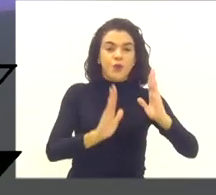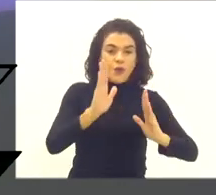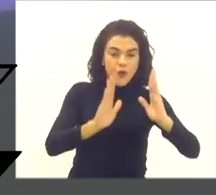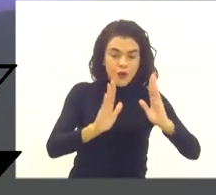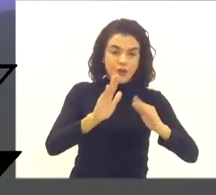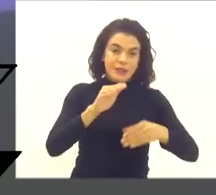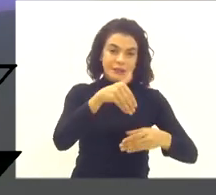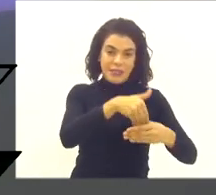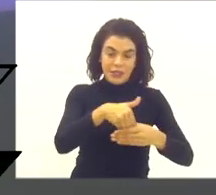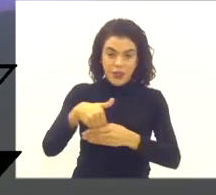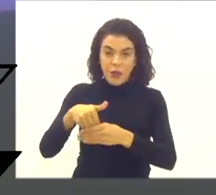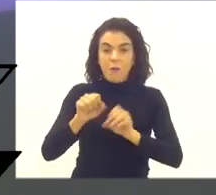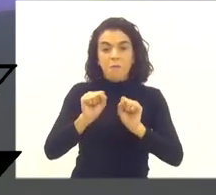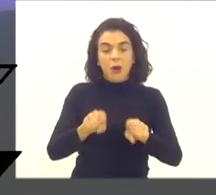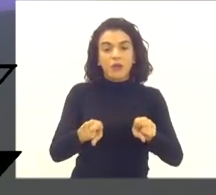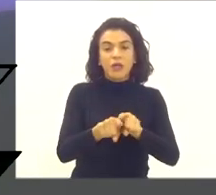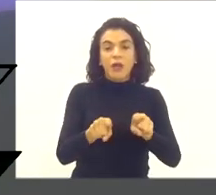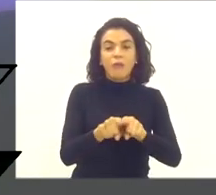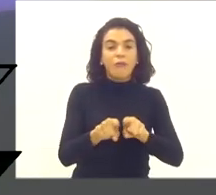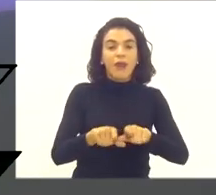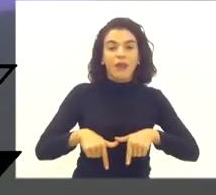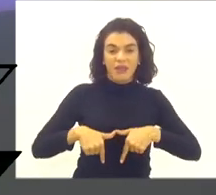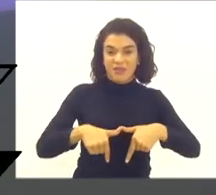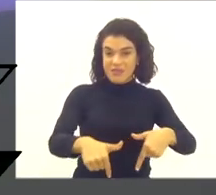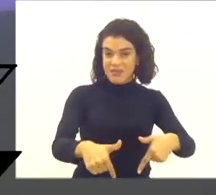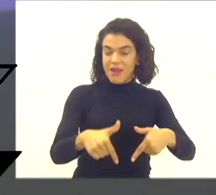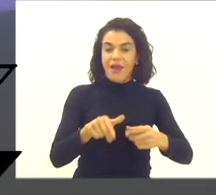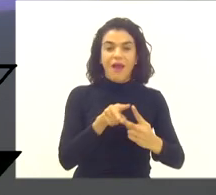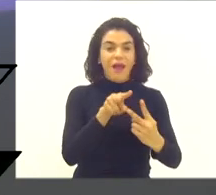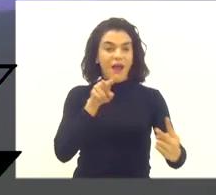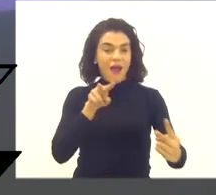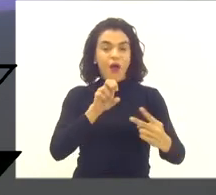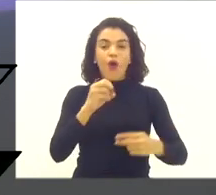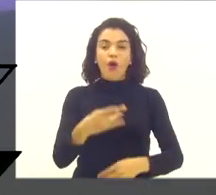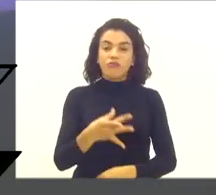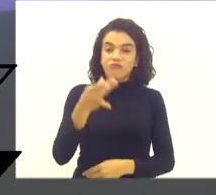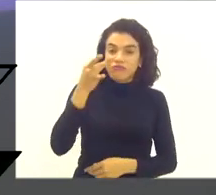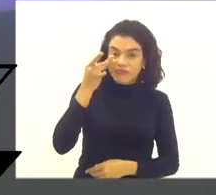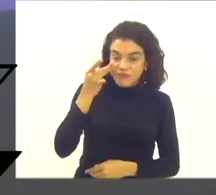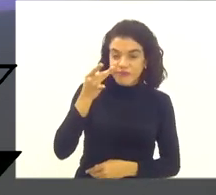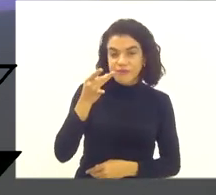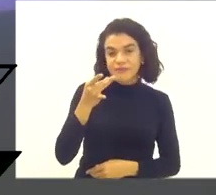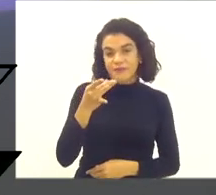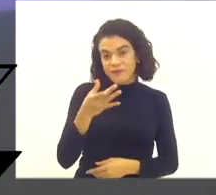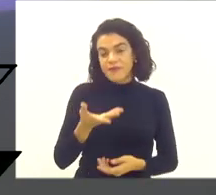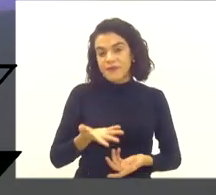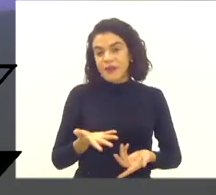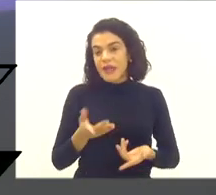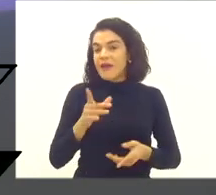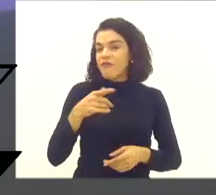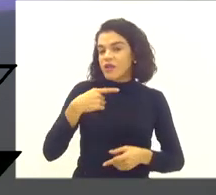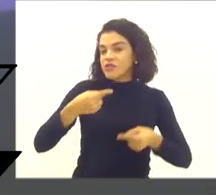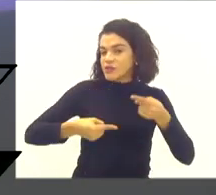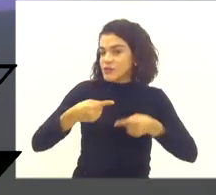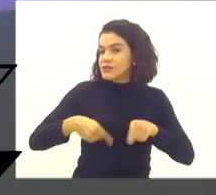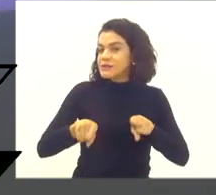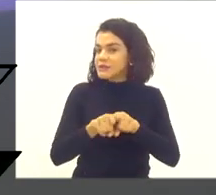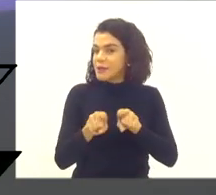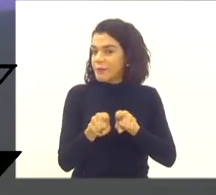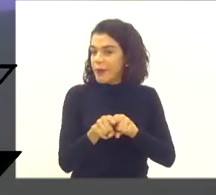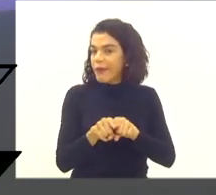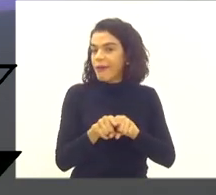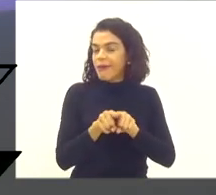e que ela pode ser praticada online ou offline né acho que aqui também foi discutido muito dessa desse